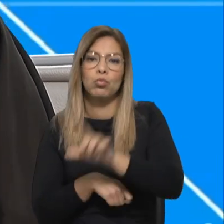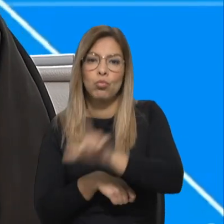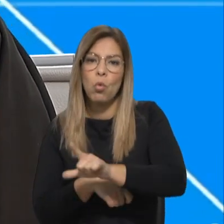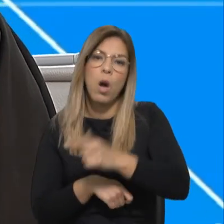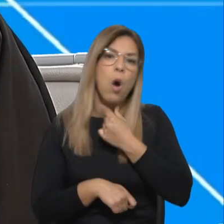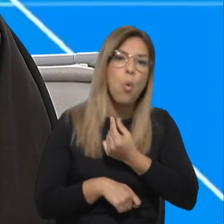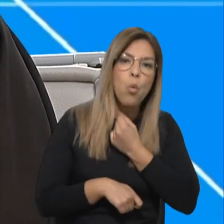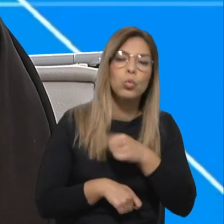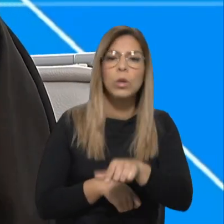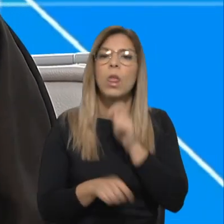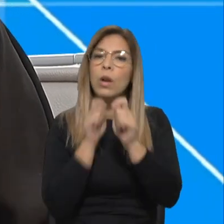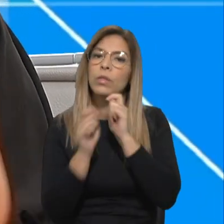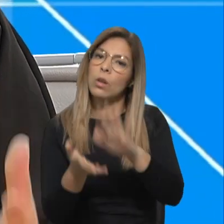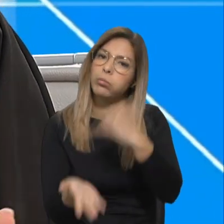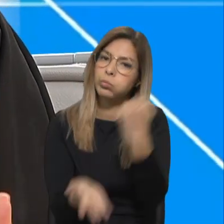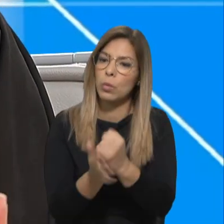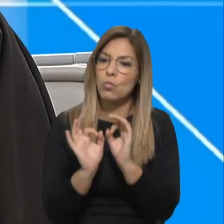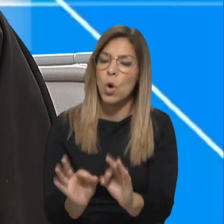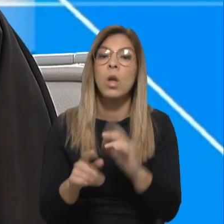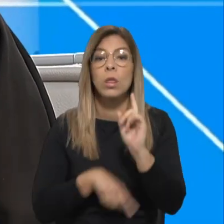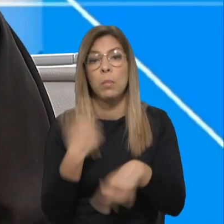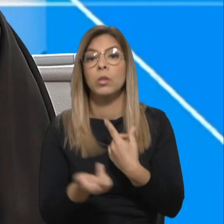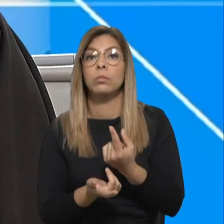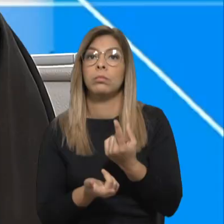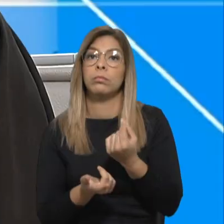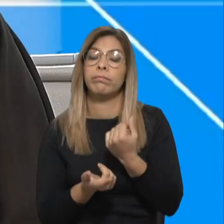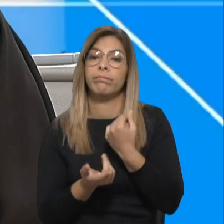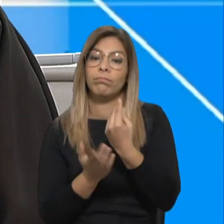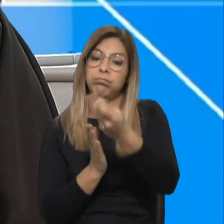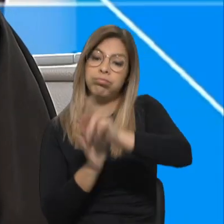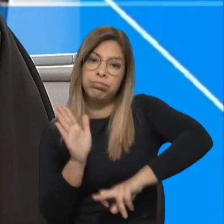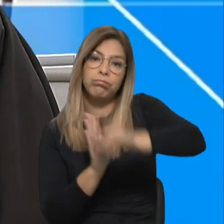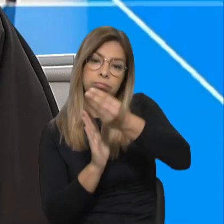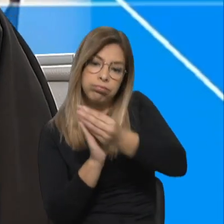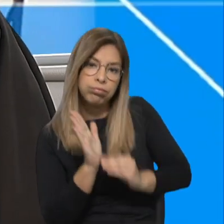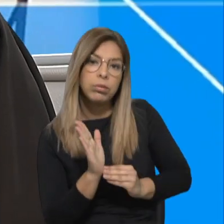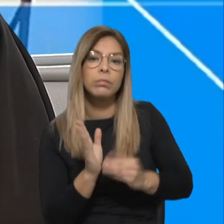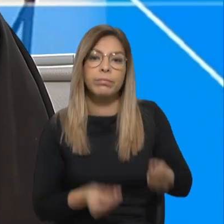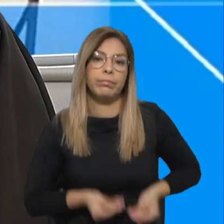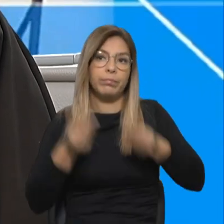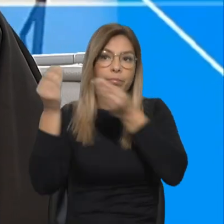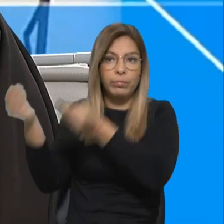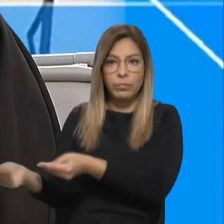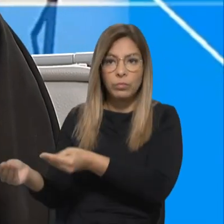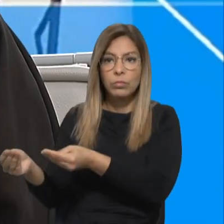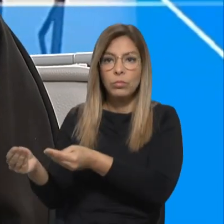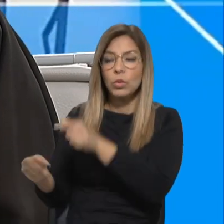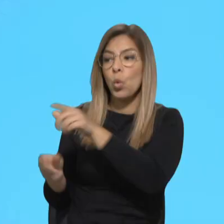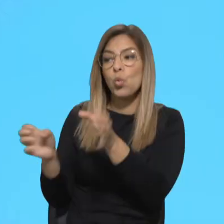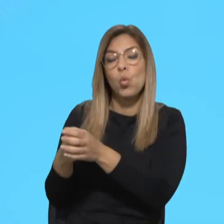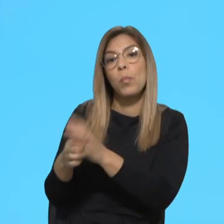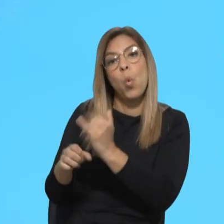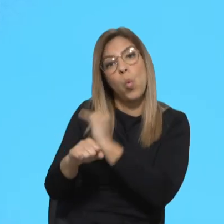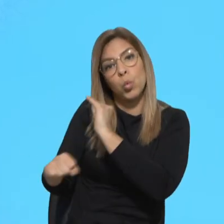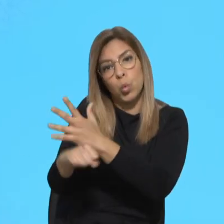então estamos em condições de entregar a maior parte destes pareceres, destes relatórios, para dar oportunidade ao segundo grupo de trabalho de começar